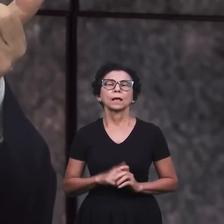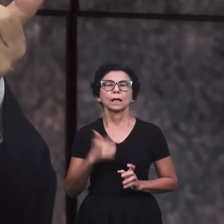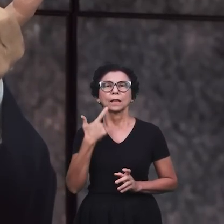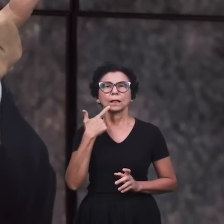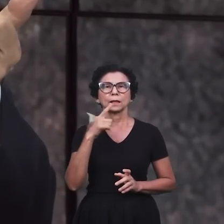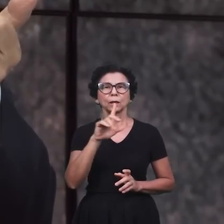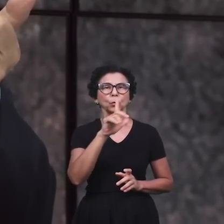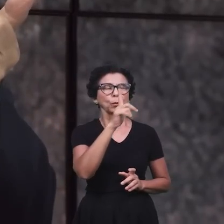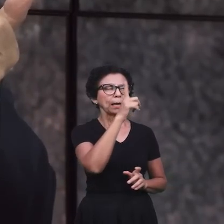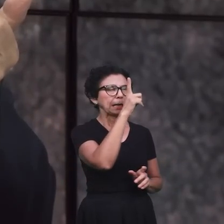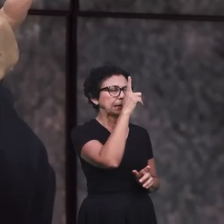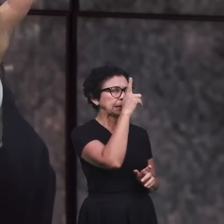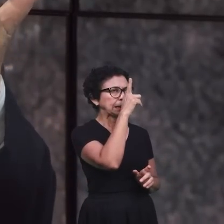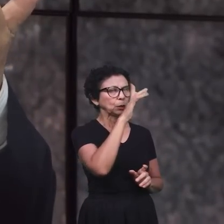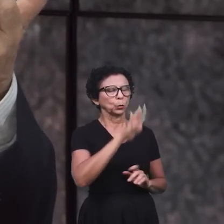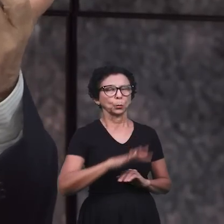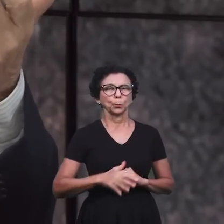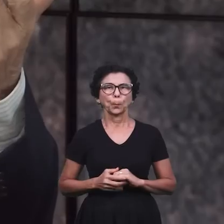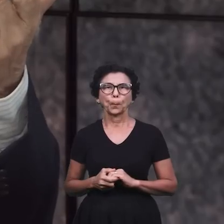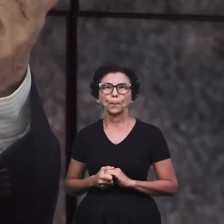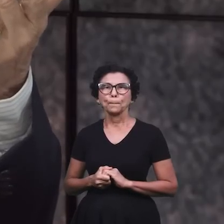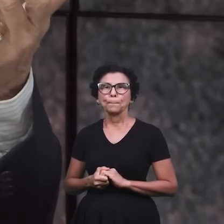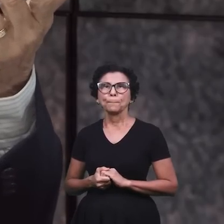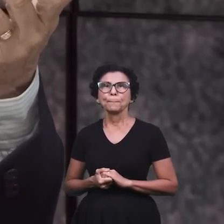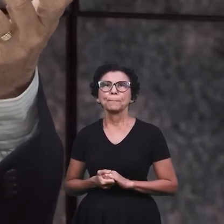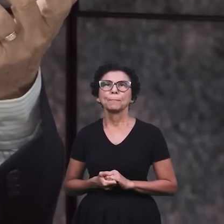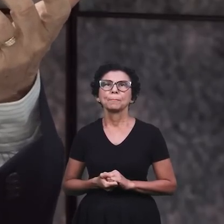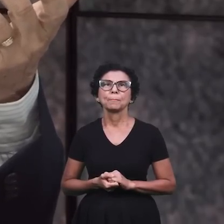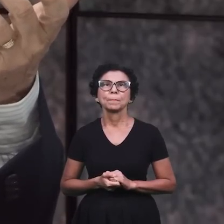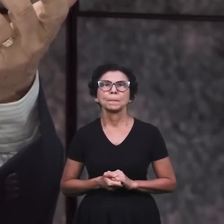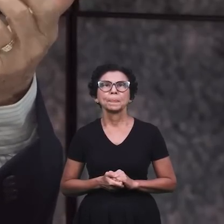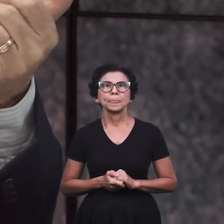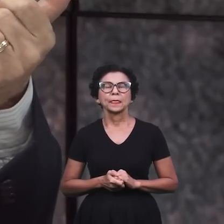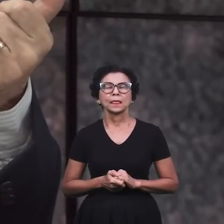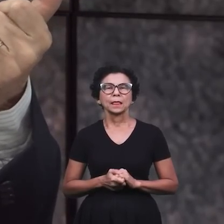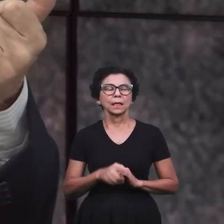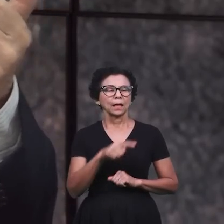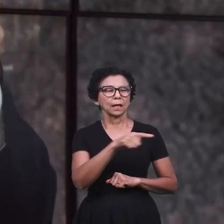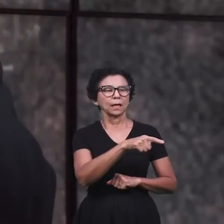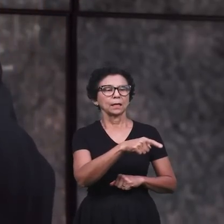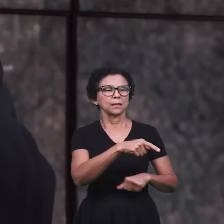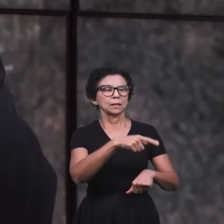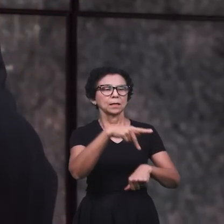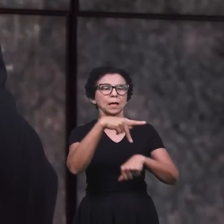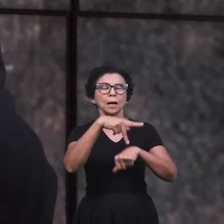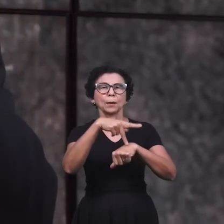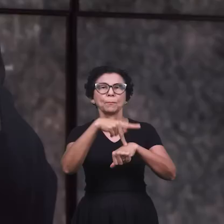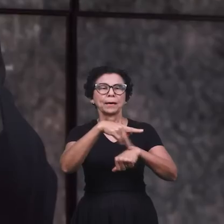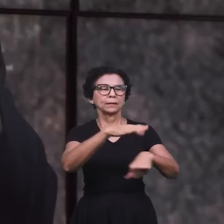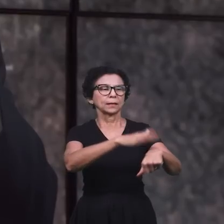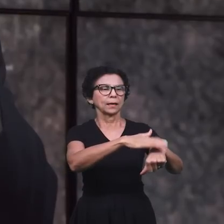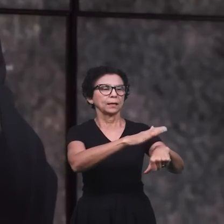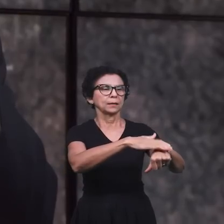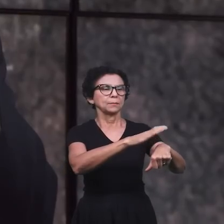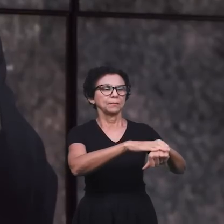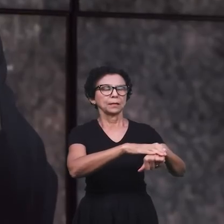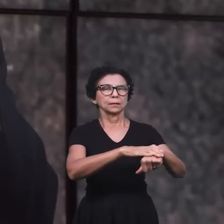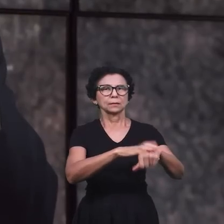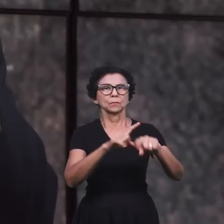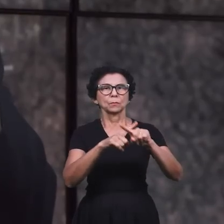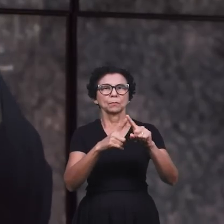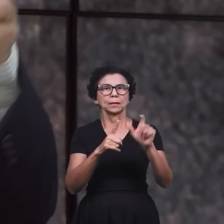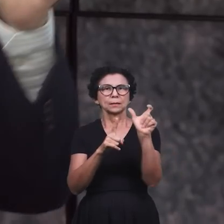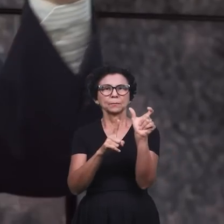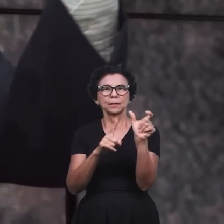esta pedra edificarei a minha igreja, na verdade, sobre esta pedra que era ele mesmo, né? A palavra usada foi Petra,